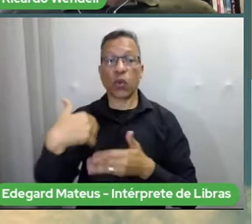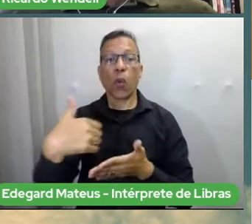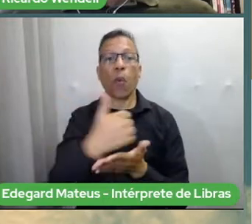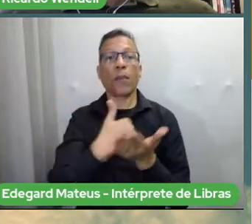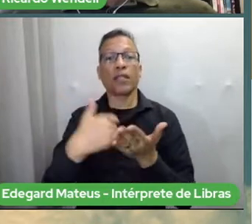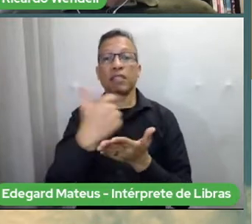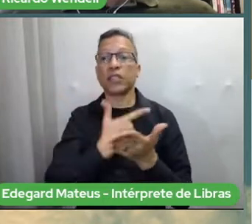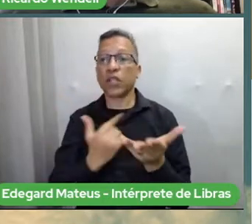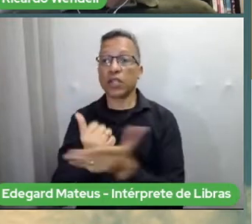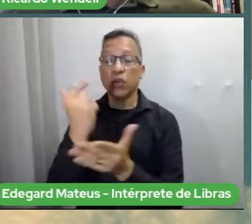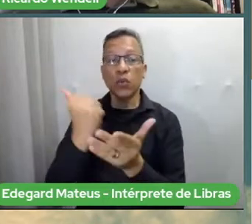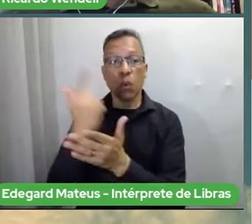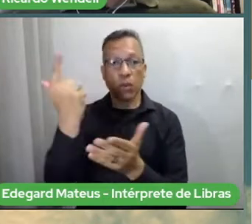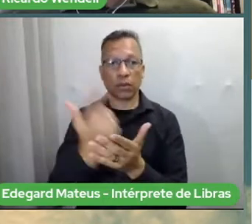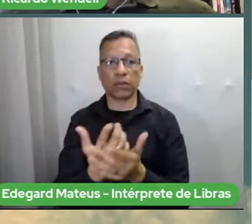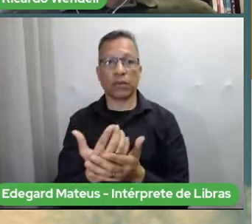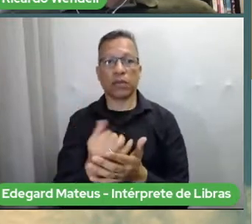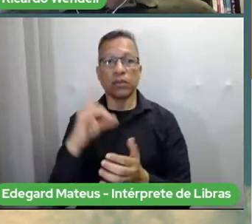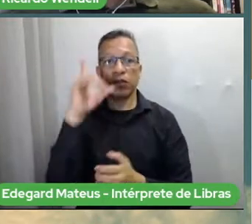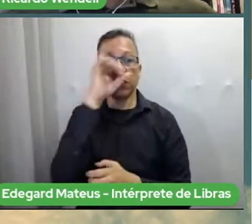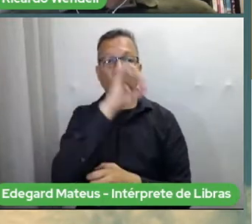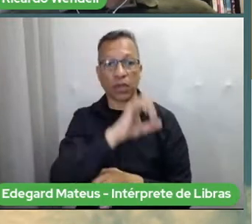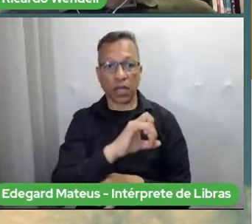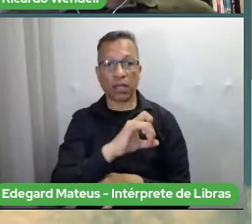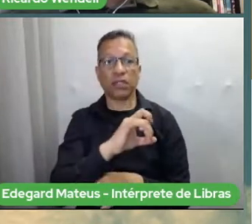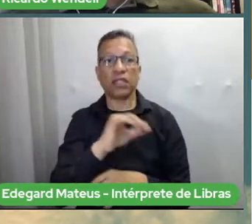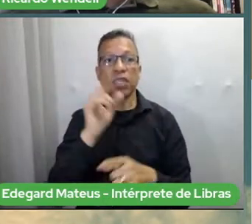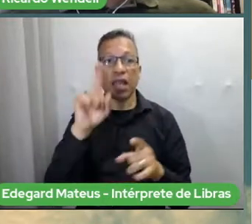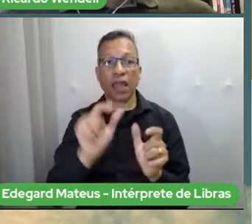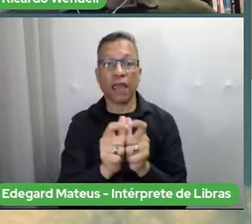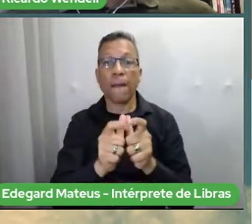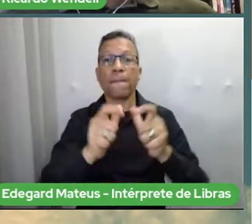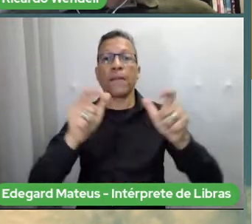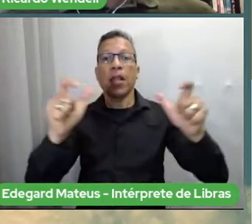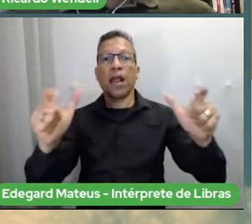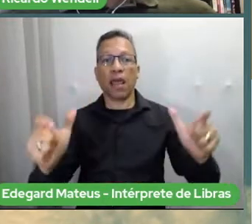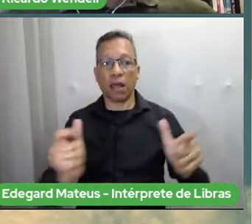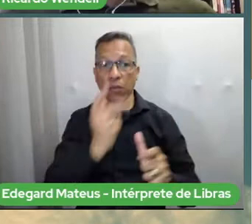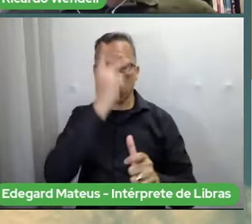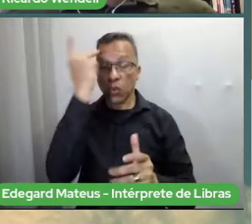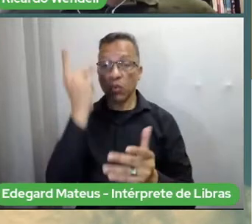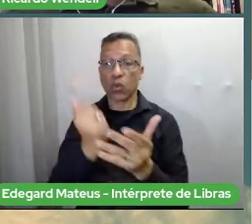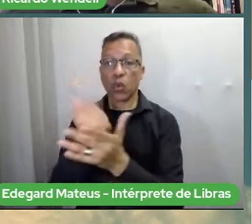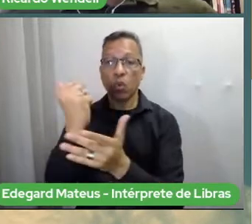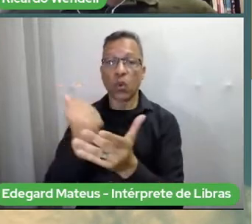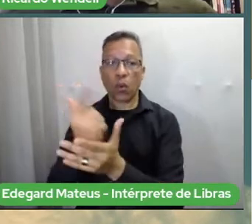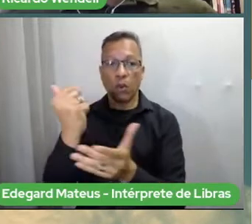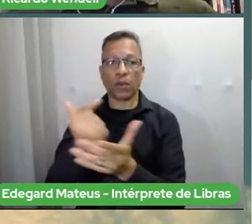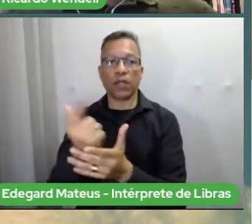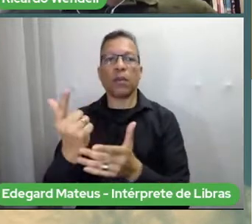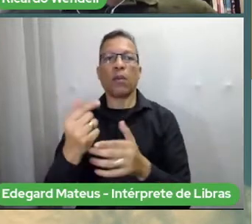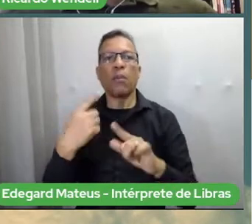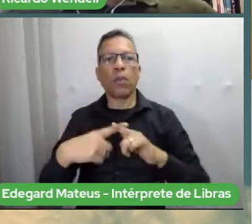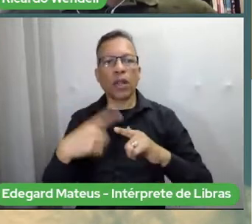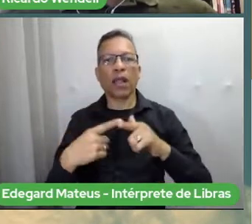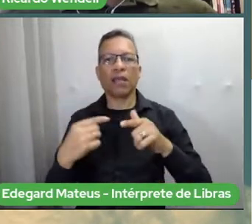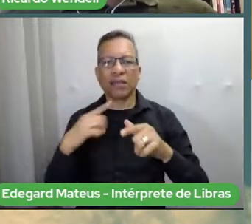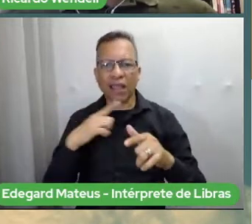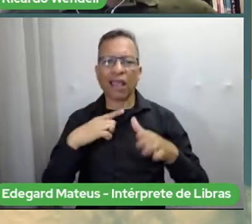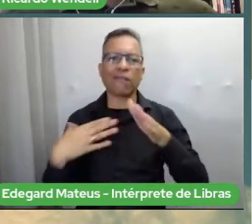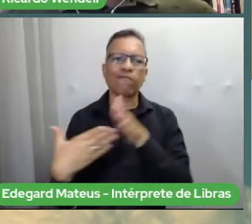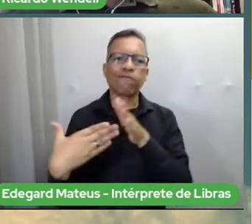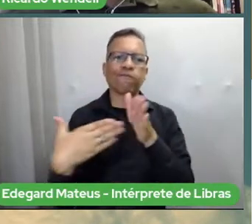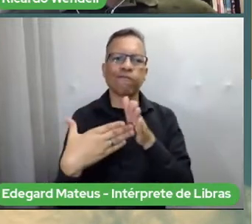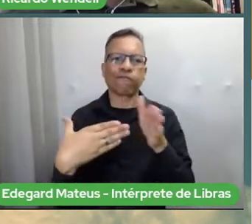E outro grande desafio é como ampliar o número de consumidores. Existem muitas barreiras ainda no aspecto